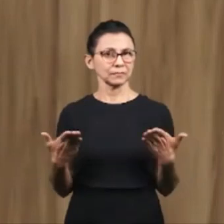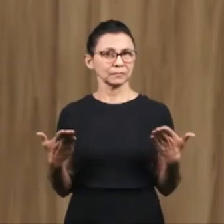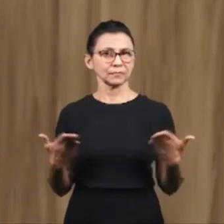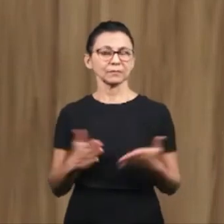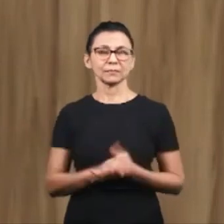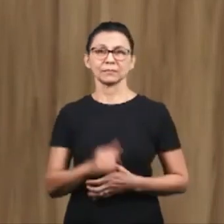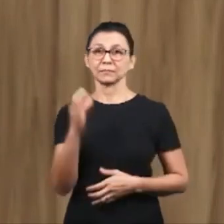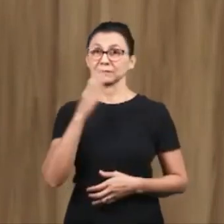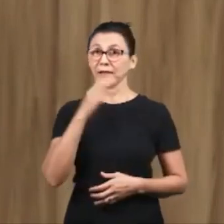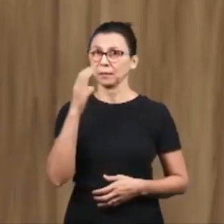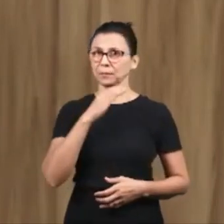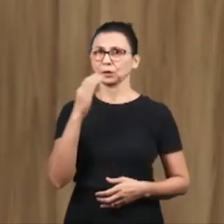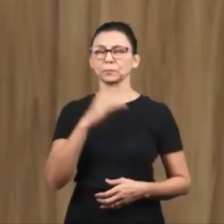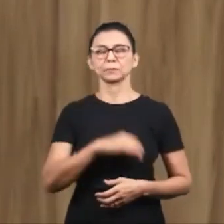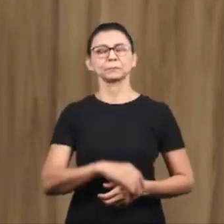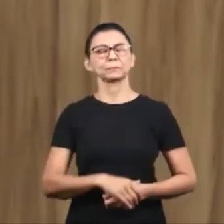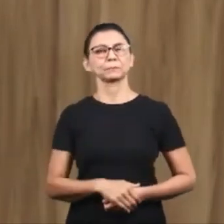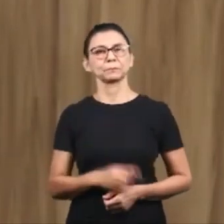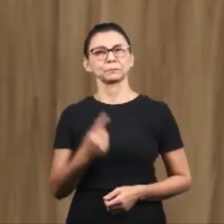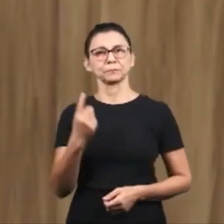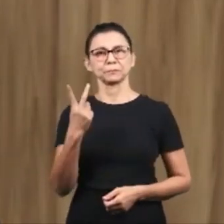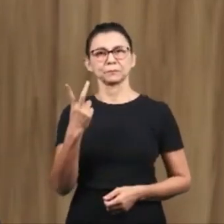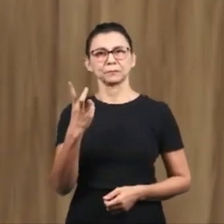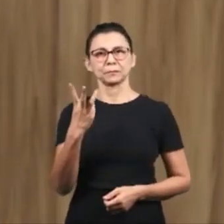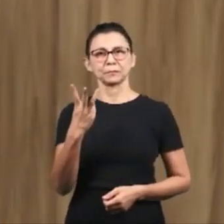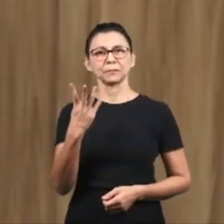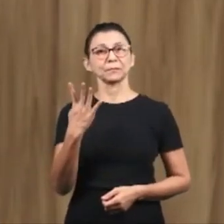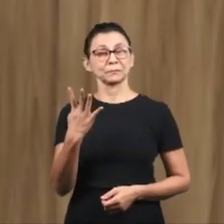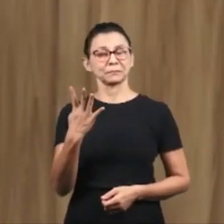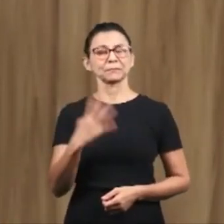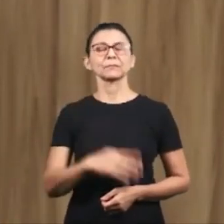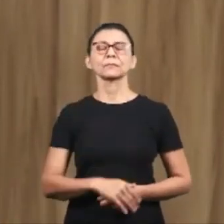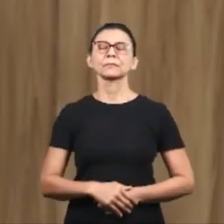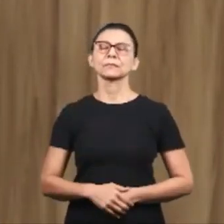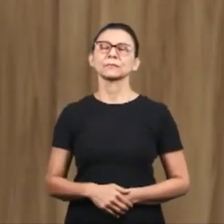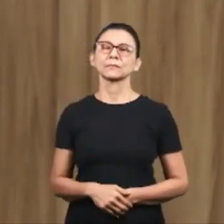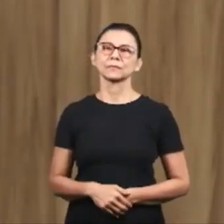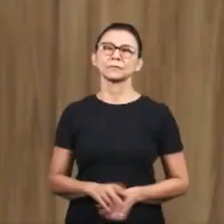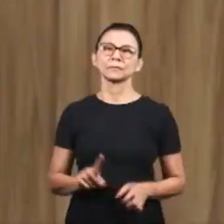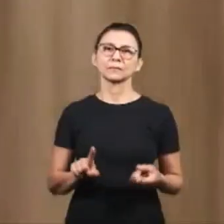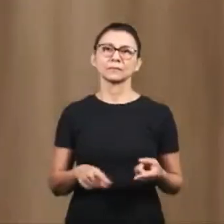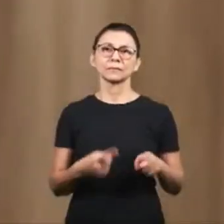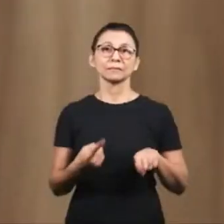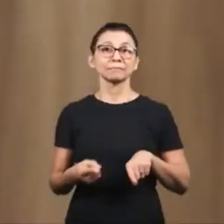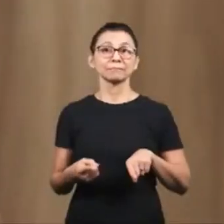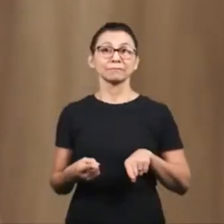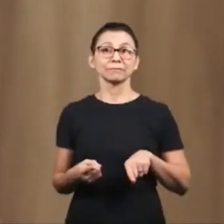Agora, nós vamos acelerar. Um, dois, três,